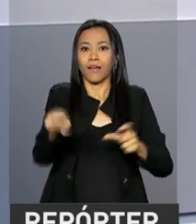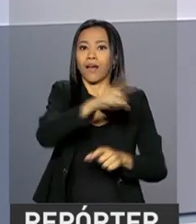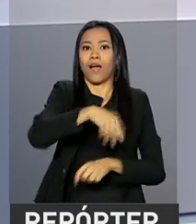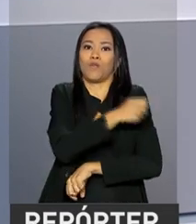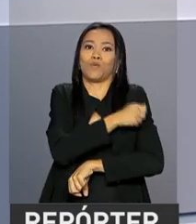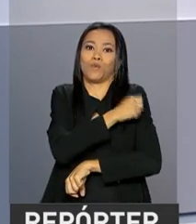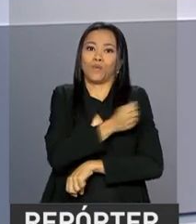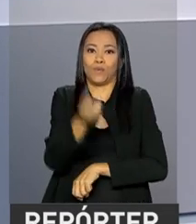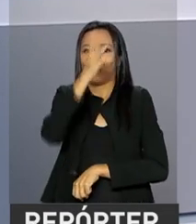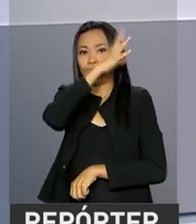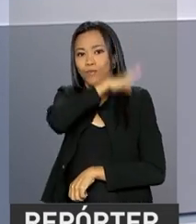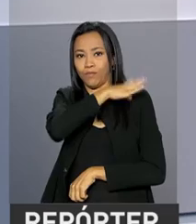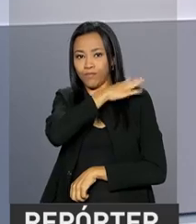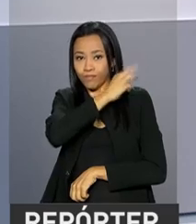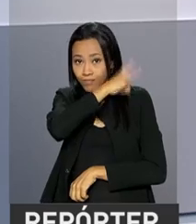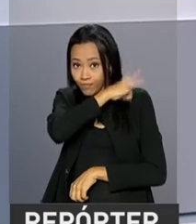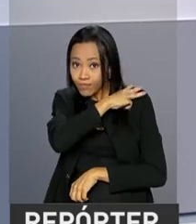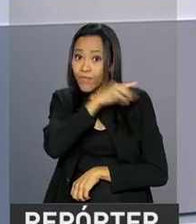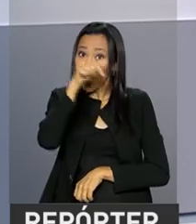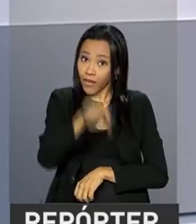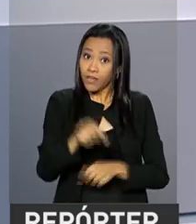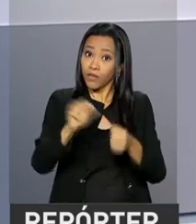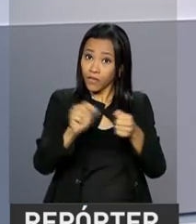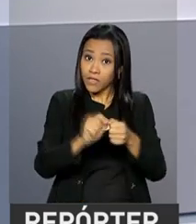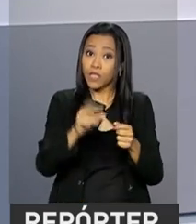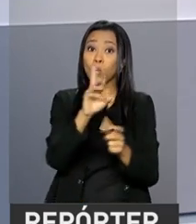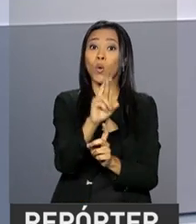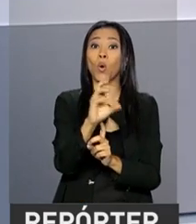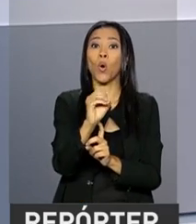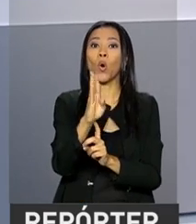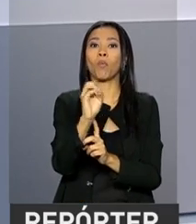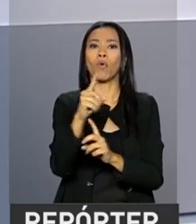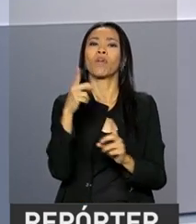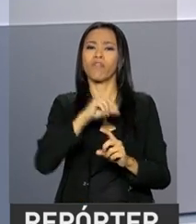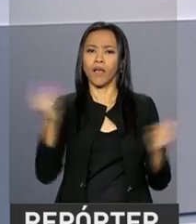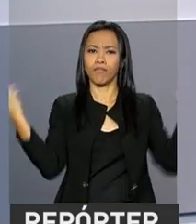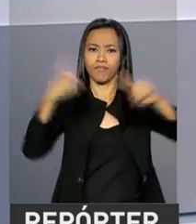está desenvolvendo robôs que vão concorrer na Olimpíada Brasileira